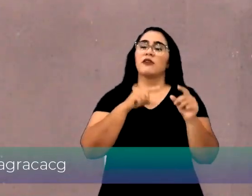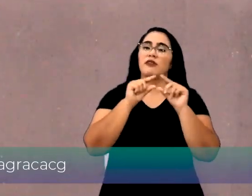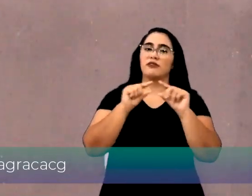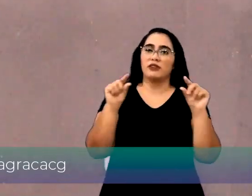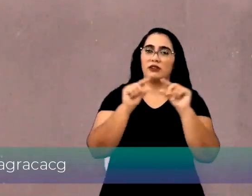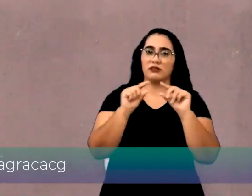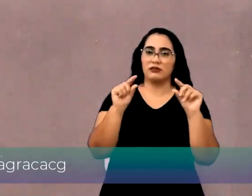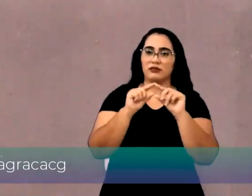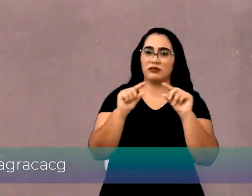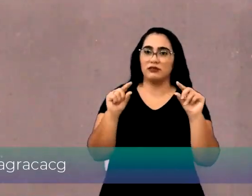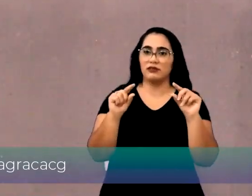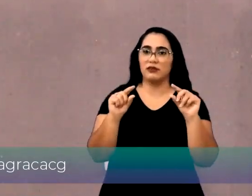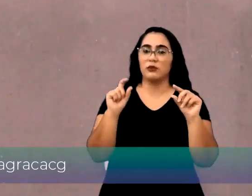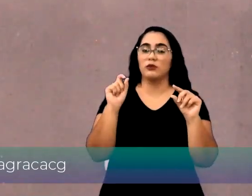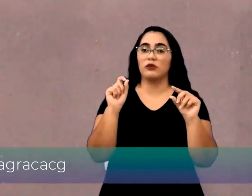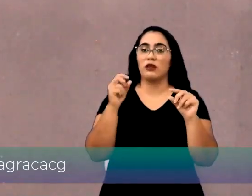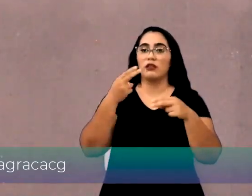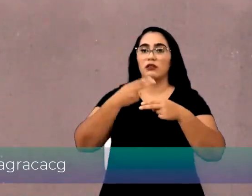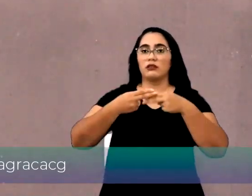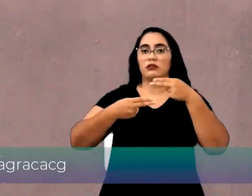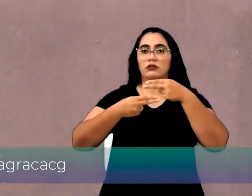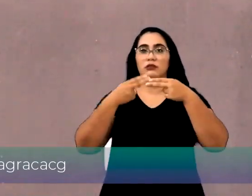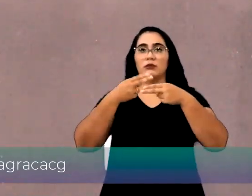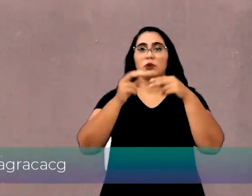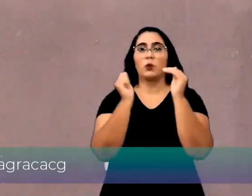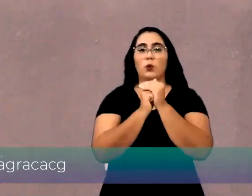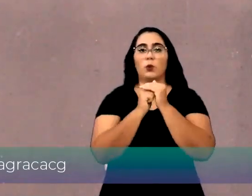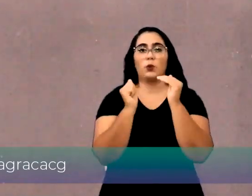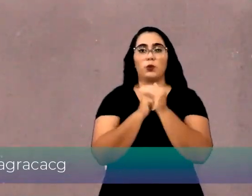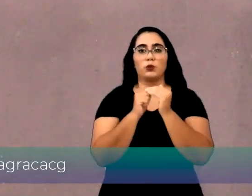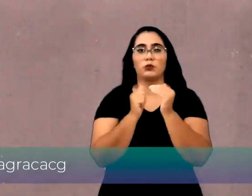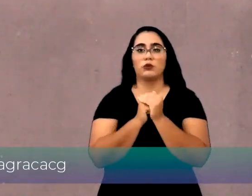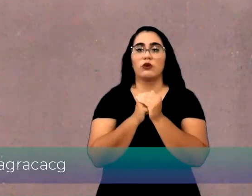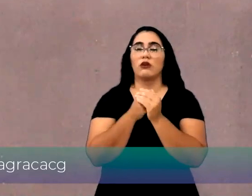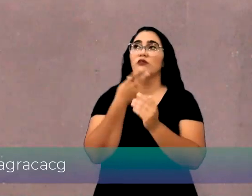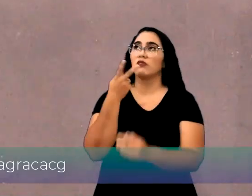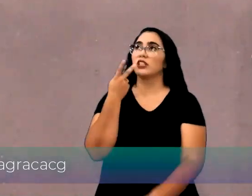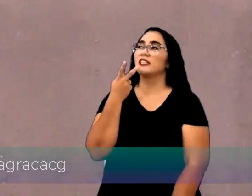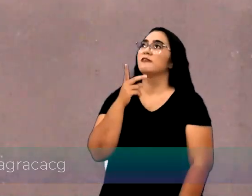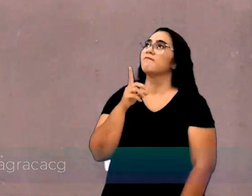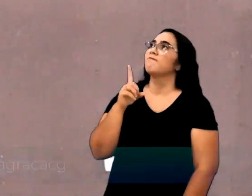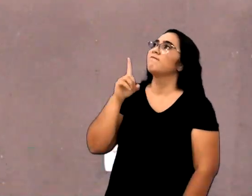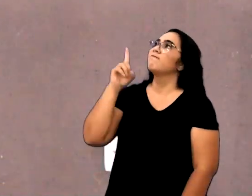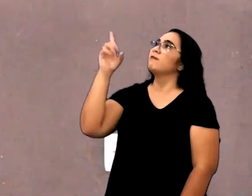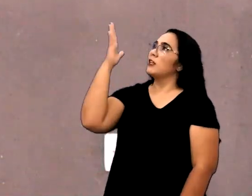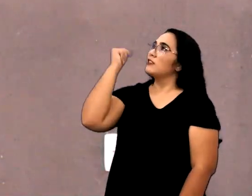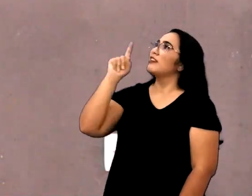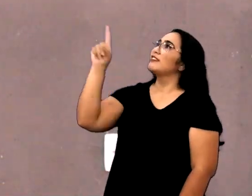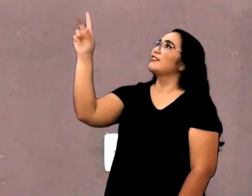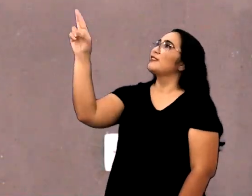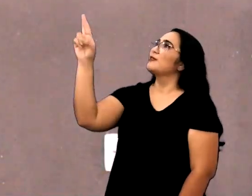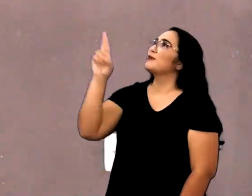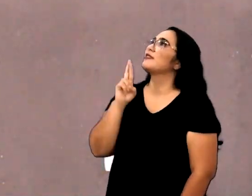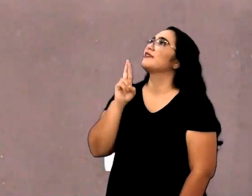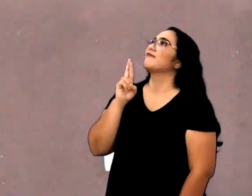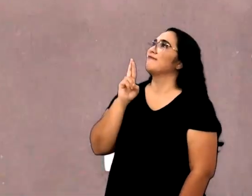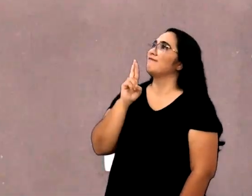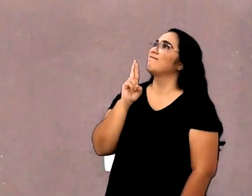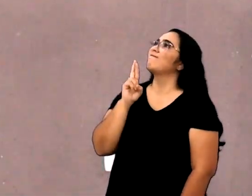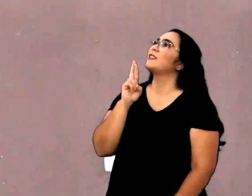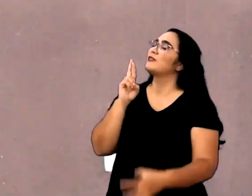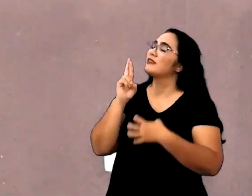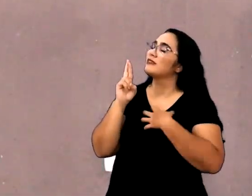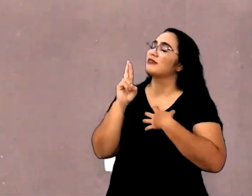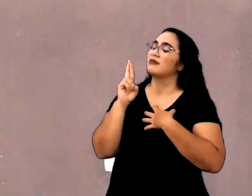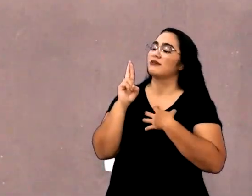frase soa ali: e ele orou. Ele orou dizendo agora: Senhor, eu sei que o Senhor está me respondendo agora.